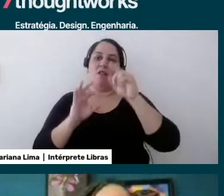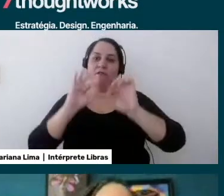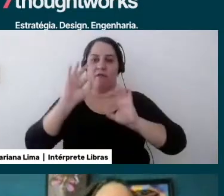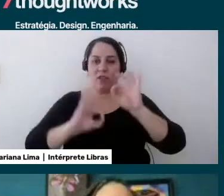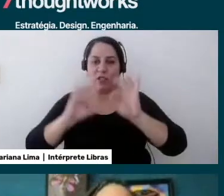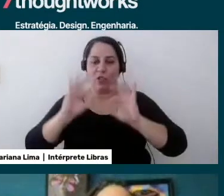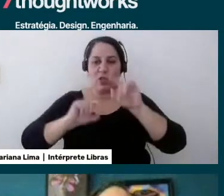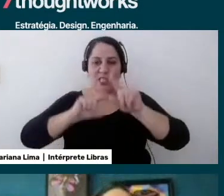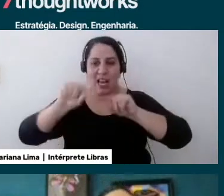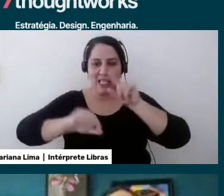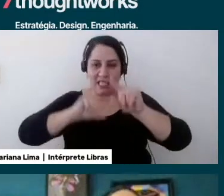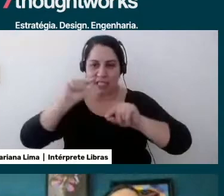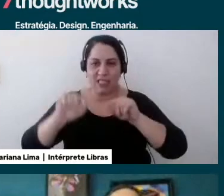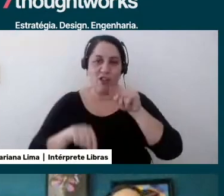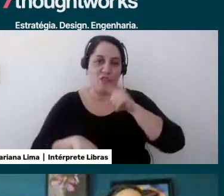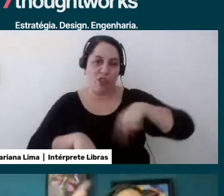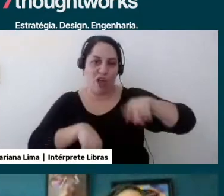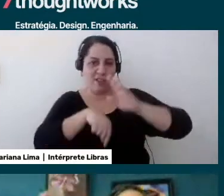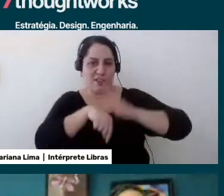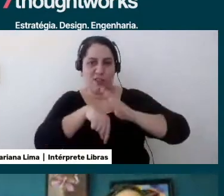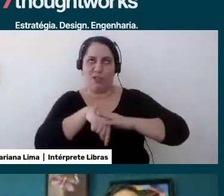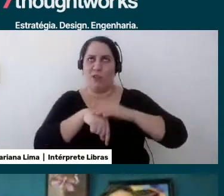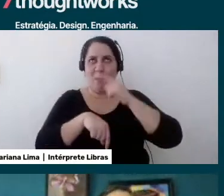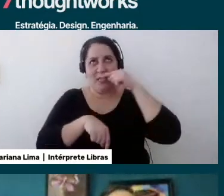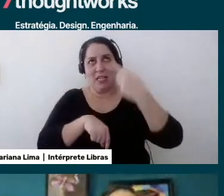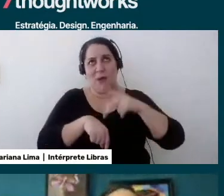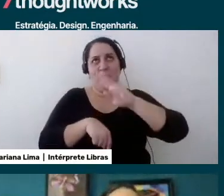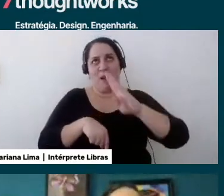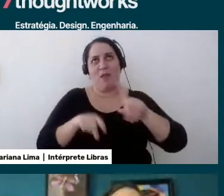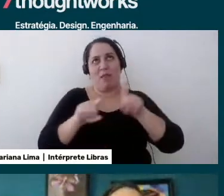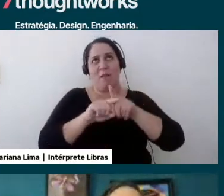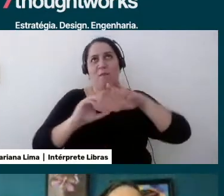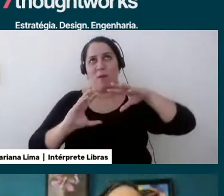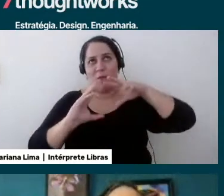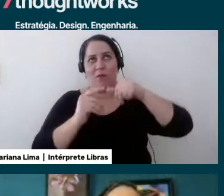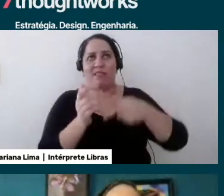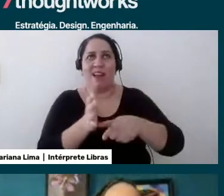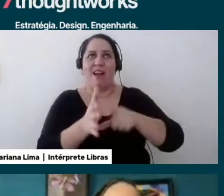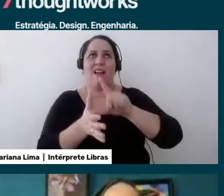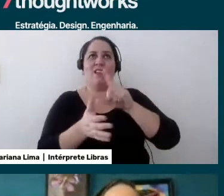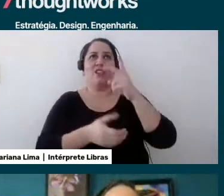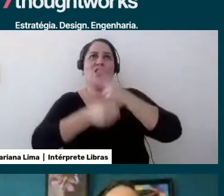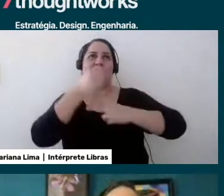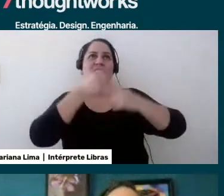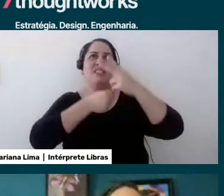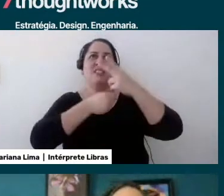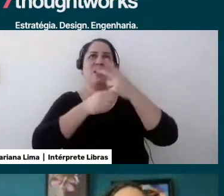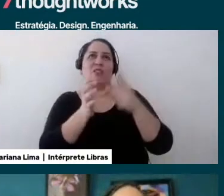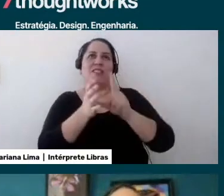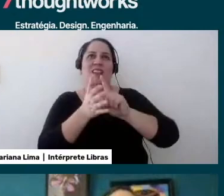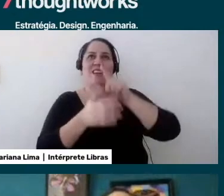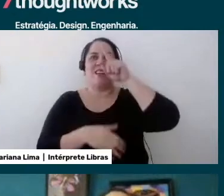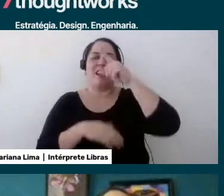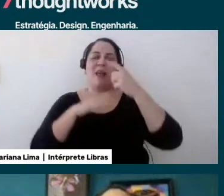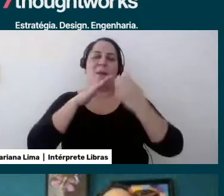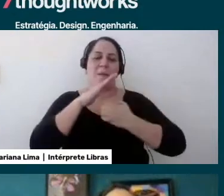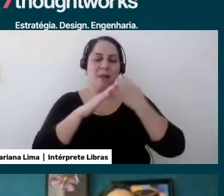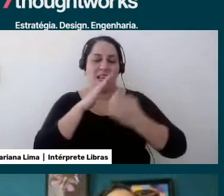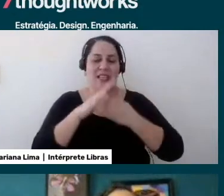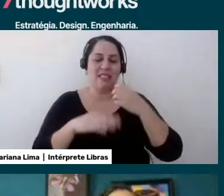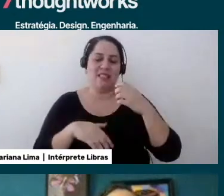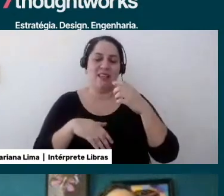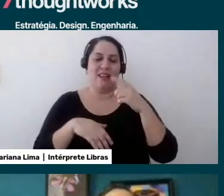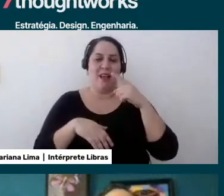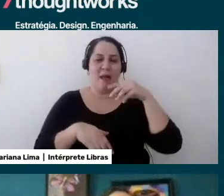foi a gente que liderou. 2 anos antes, até daquele alvoroço lá do programa do Magazine Luiza, então tem